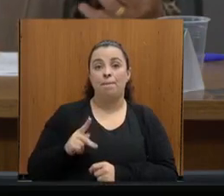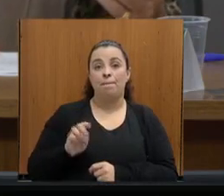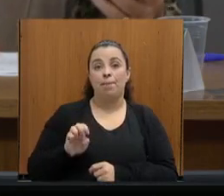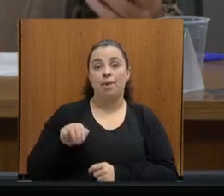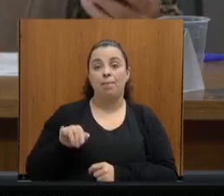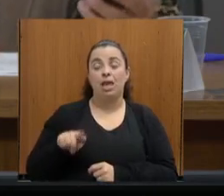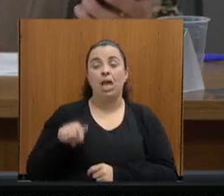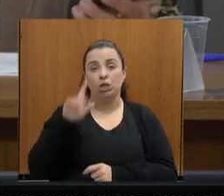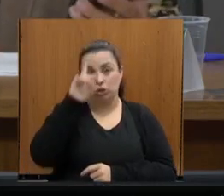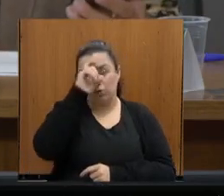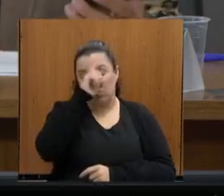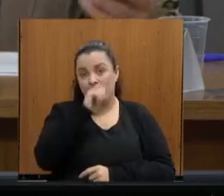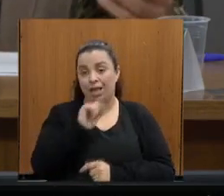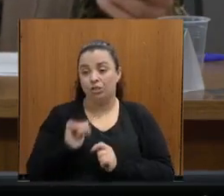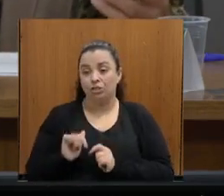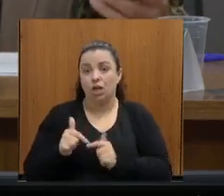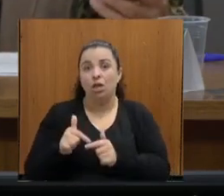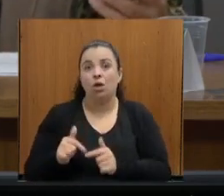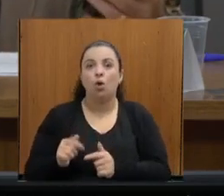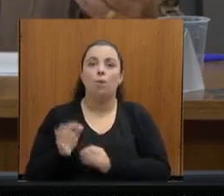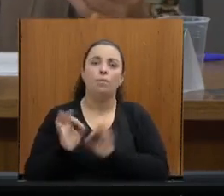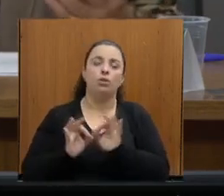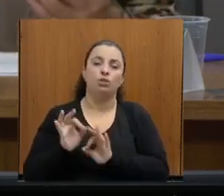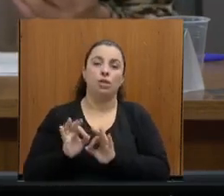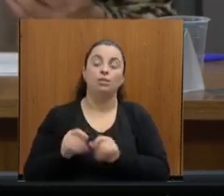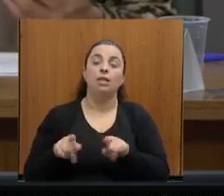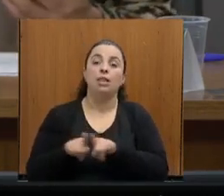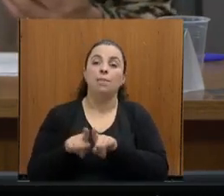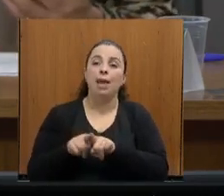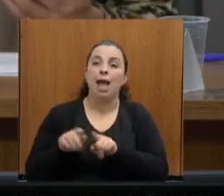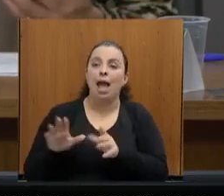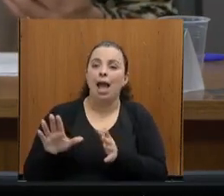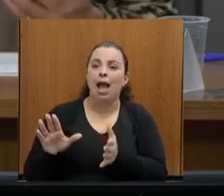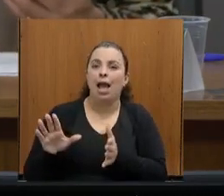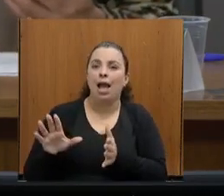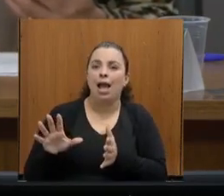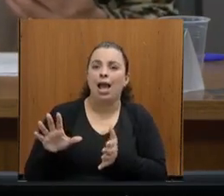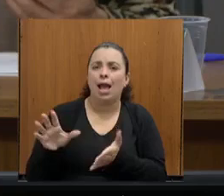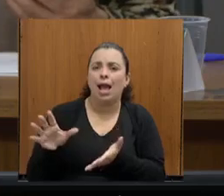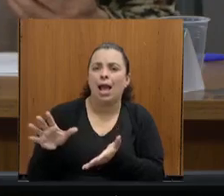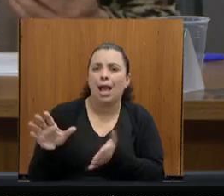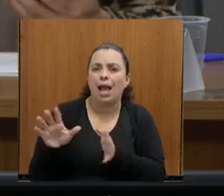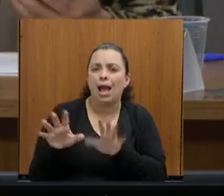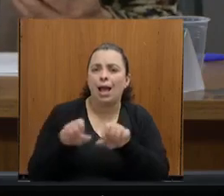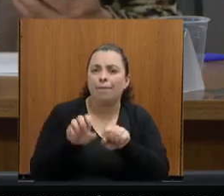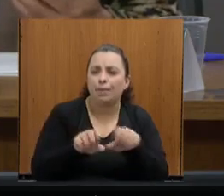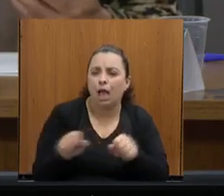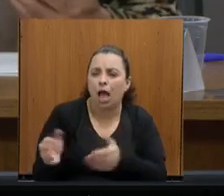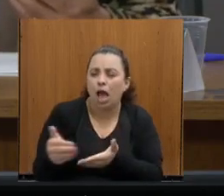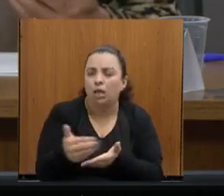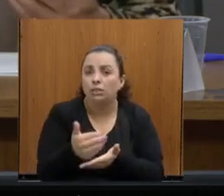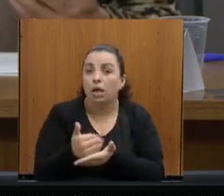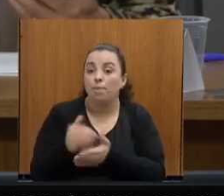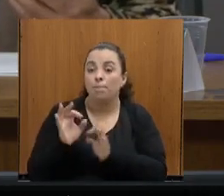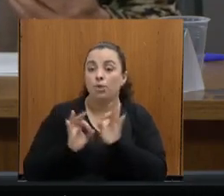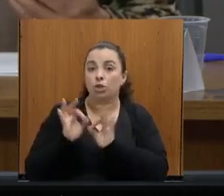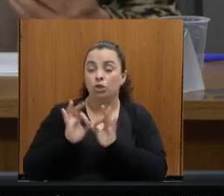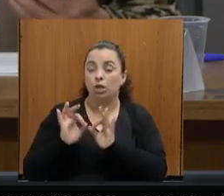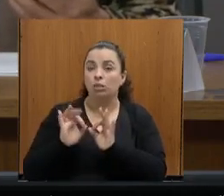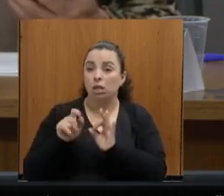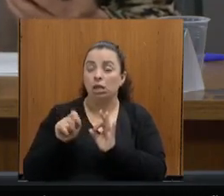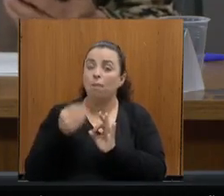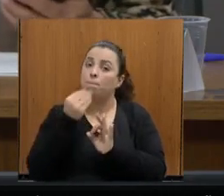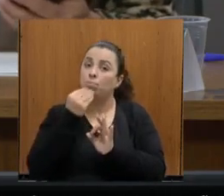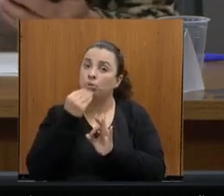uma dificuldade de capitalização de projetos elegíveis nós tivemos agora